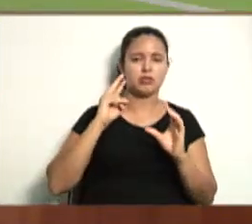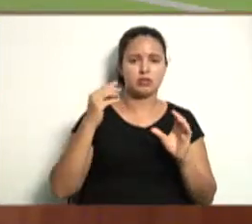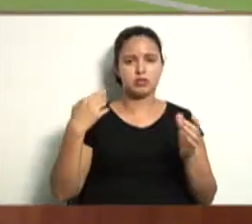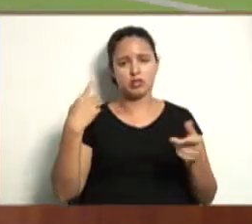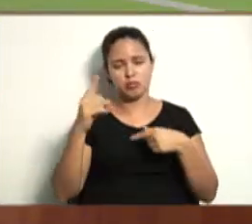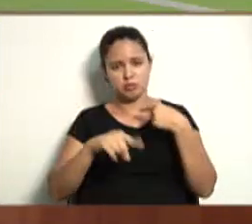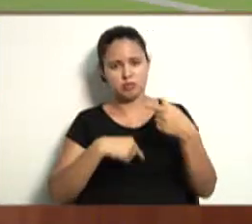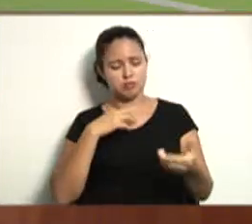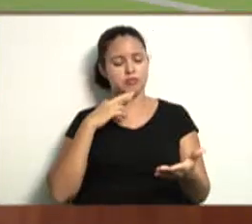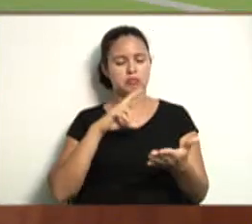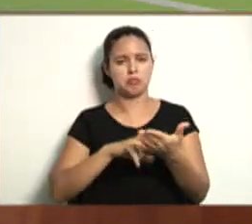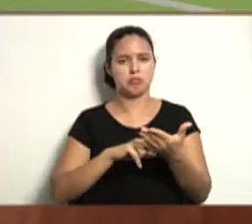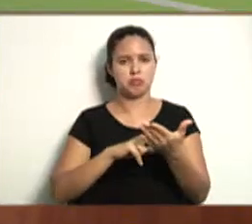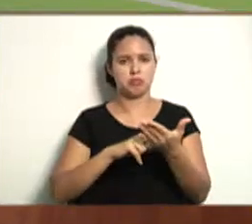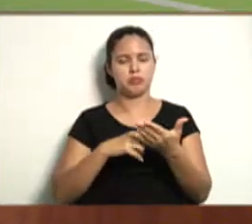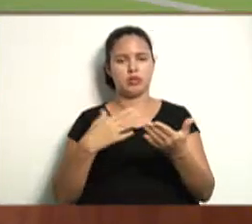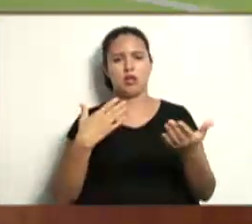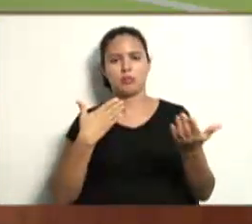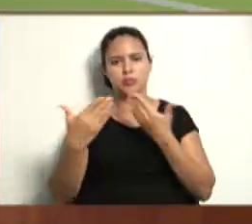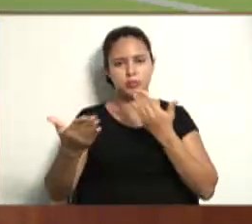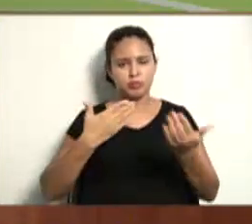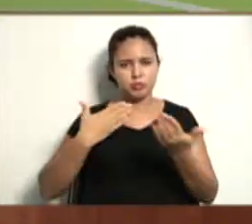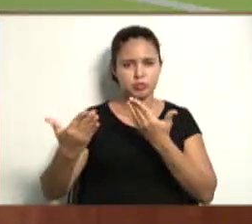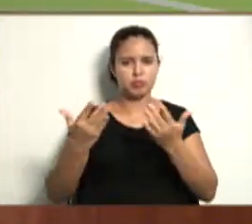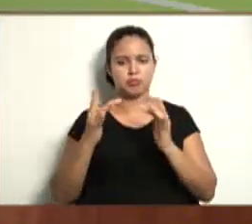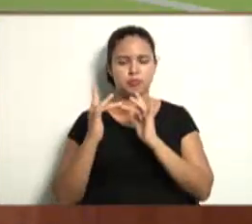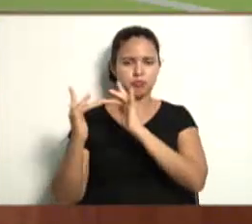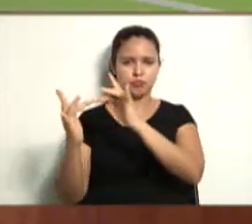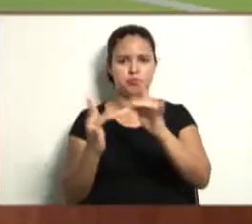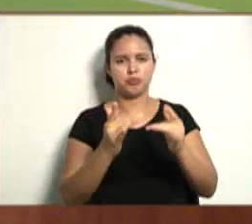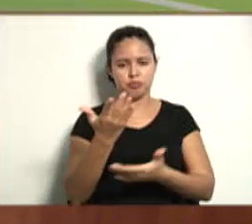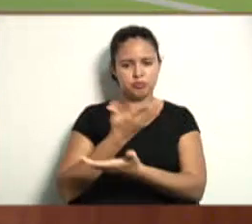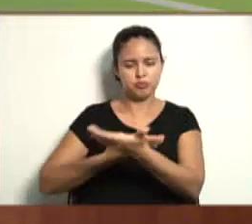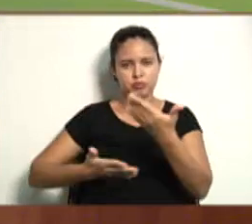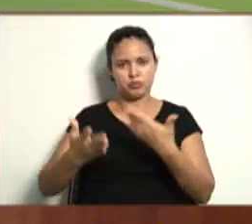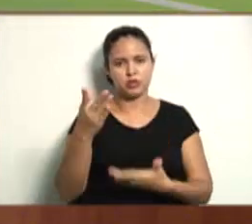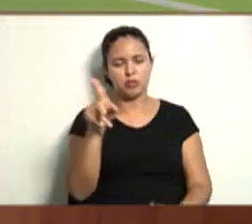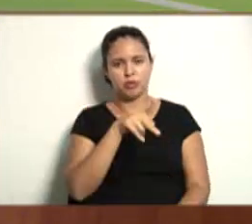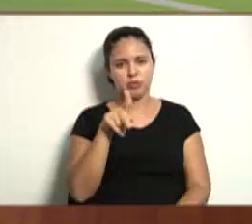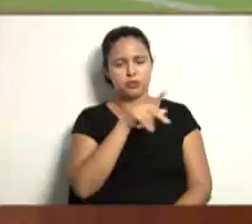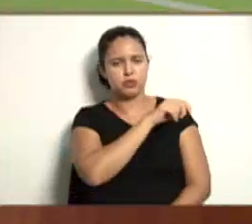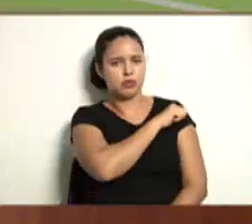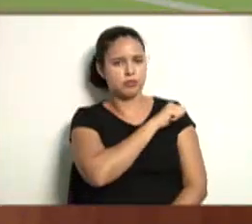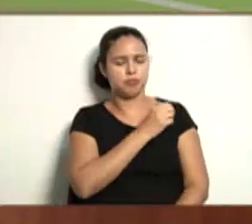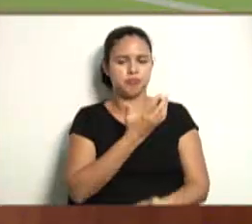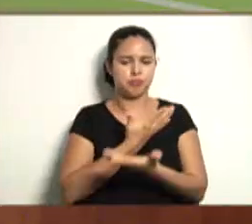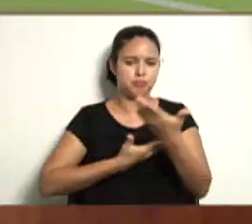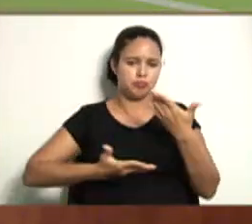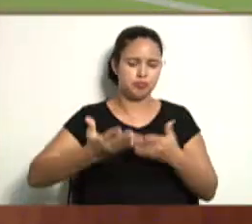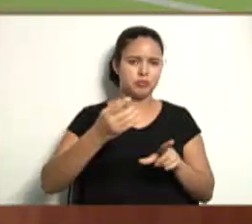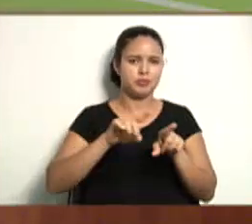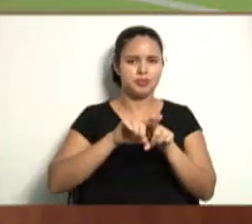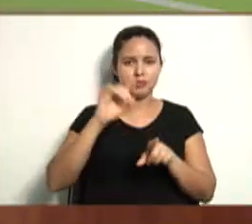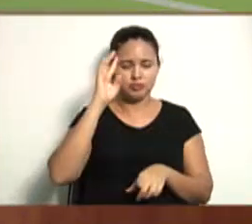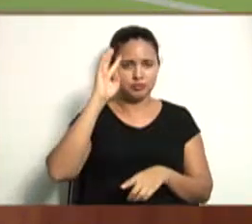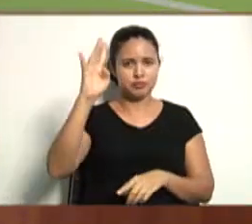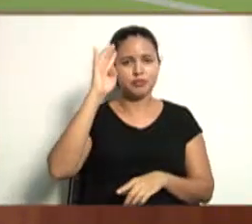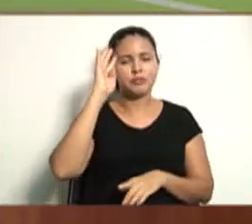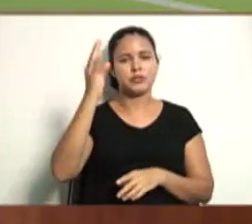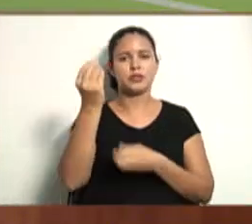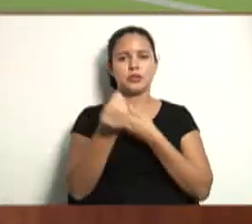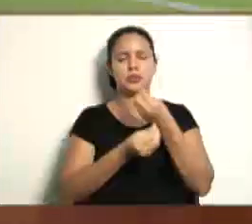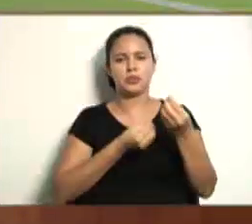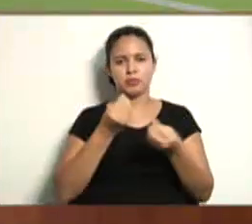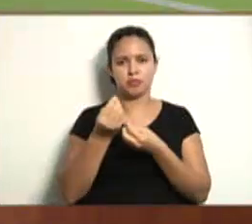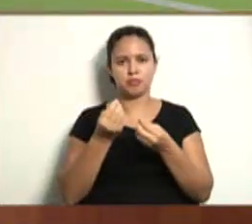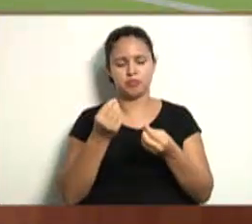ir interagindo, eu, você, a professora, o professor aí, e refletindo sobre isto, sobre